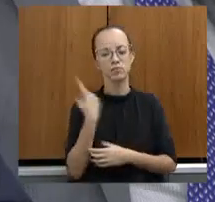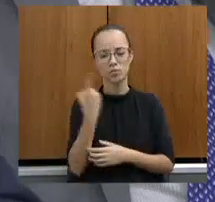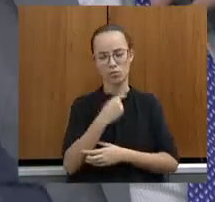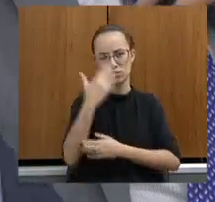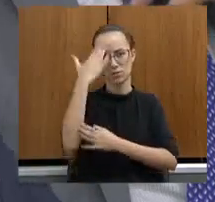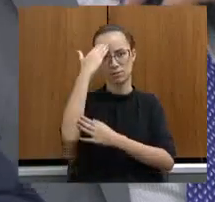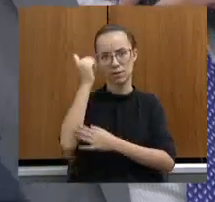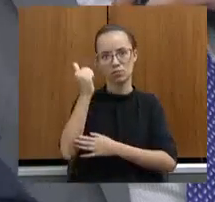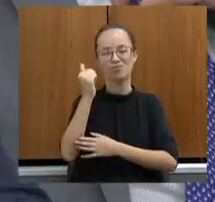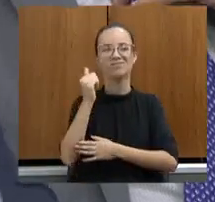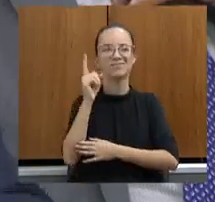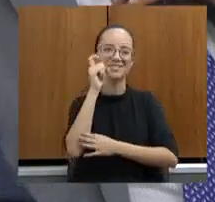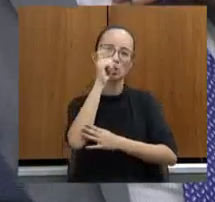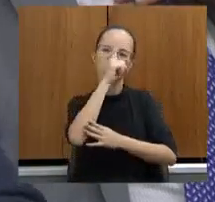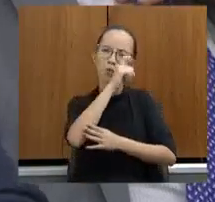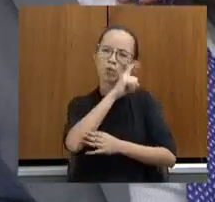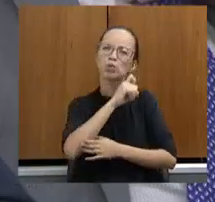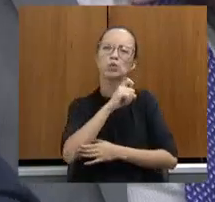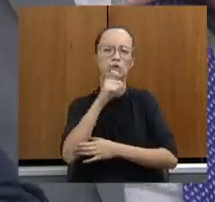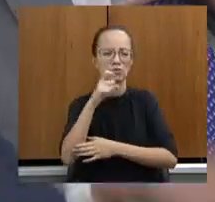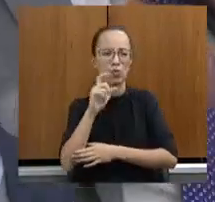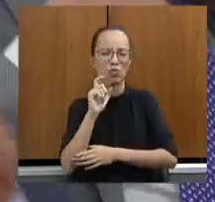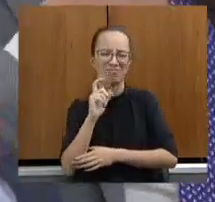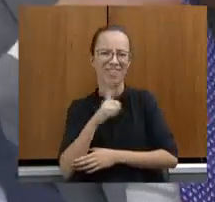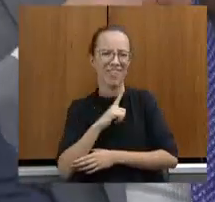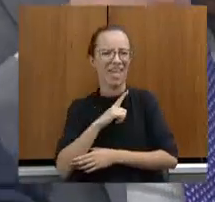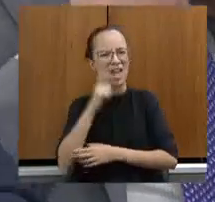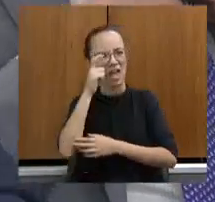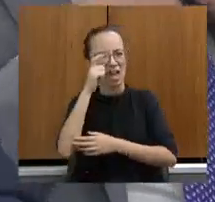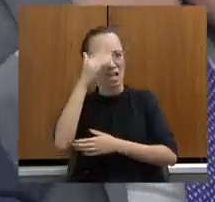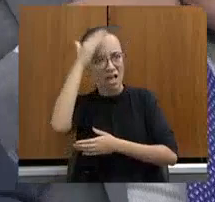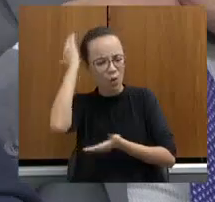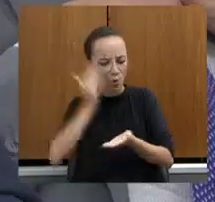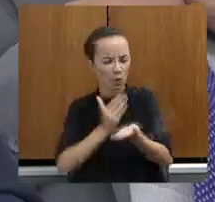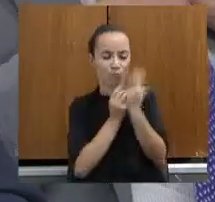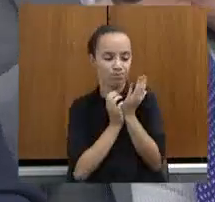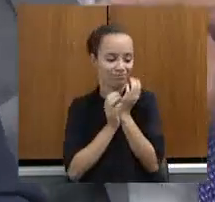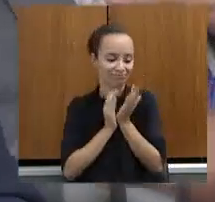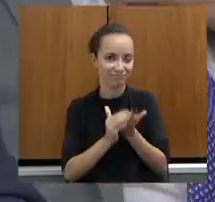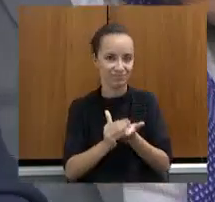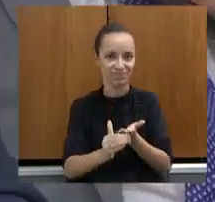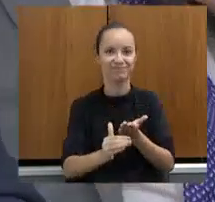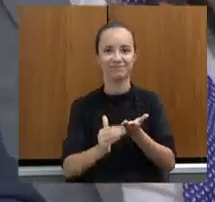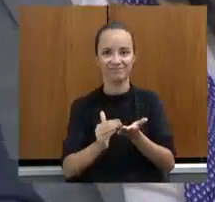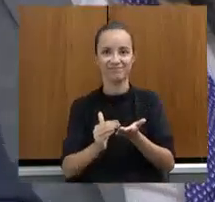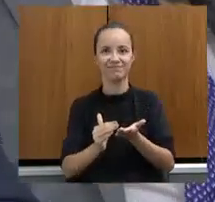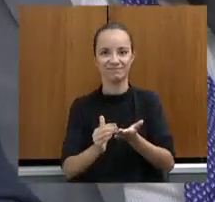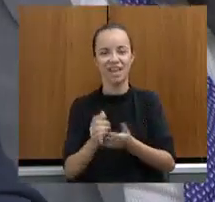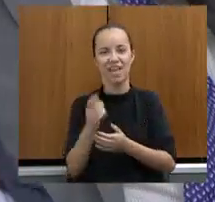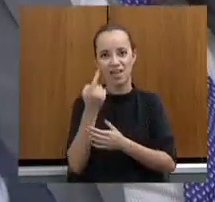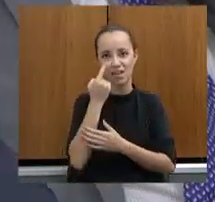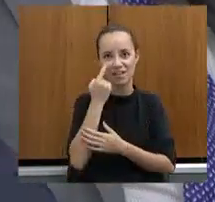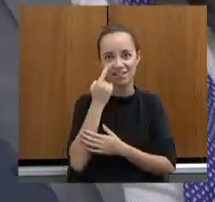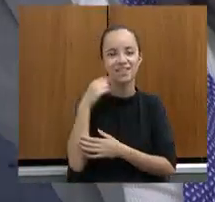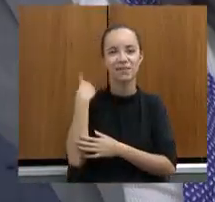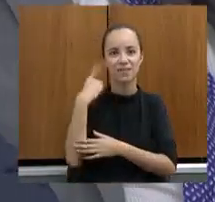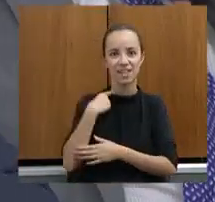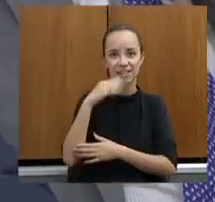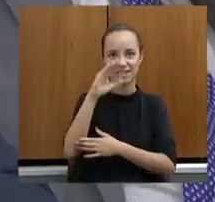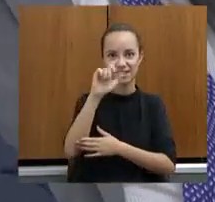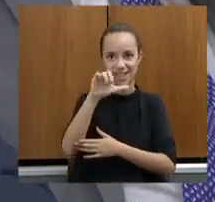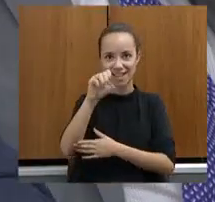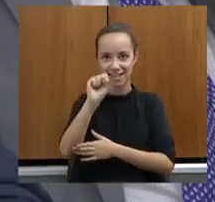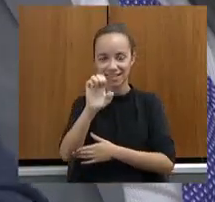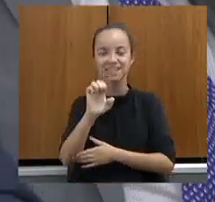perfeitamente a dificuldade que o governador Zema iniciou seu governo vejo aqui a deputada feliz Deputado